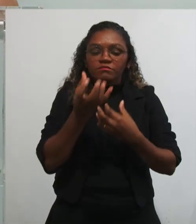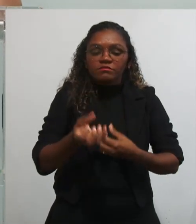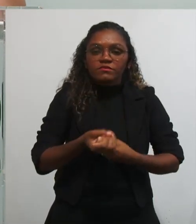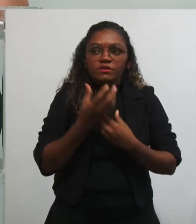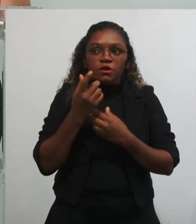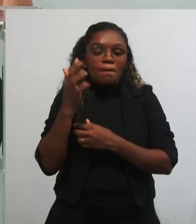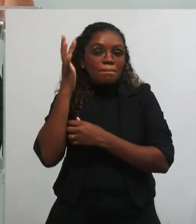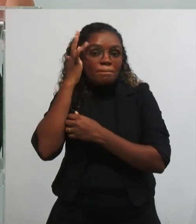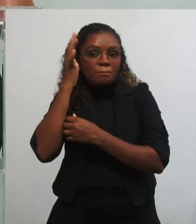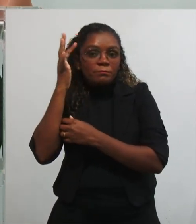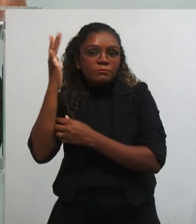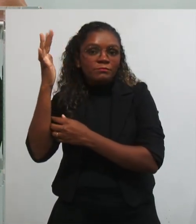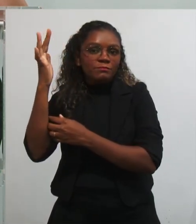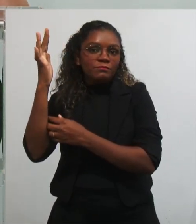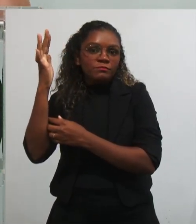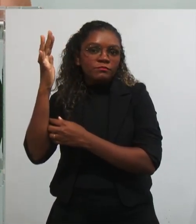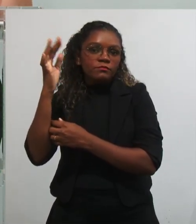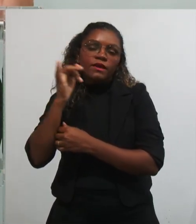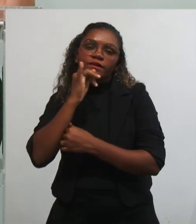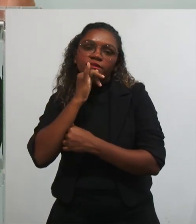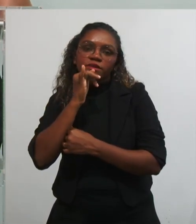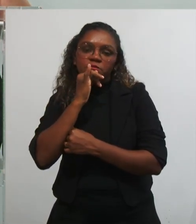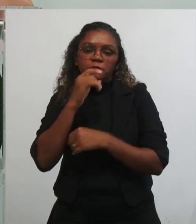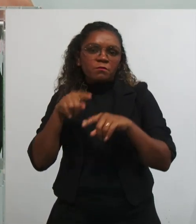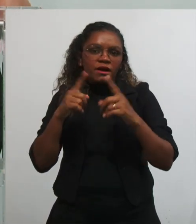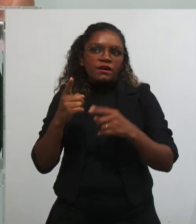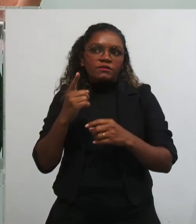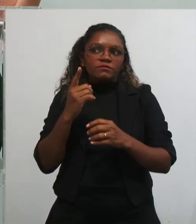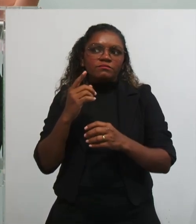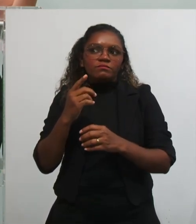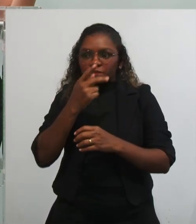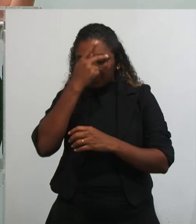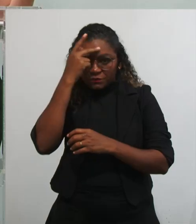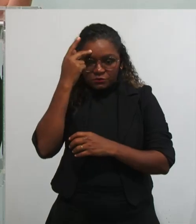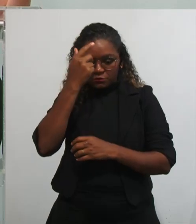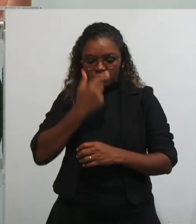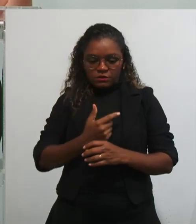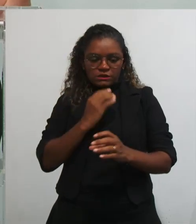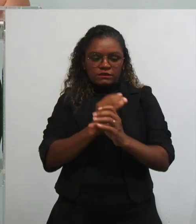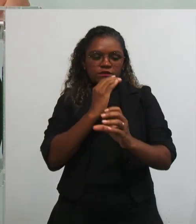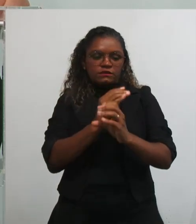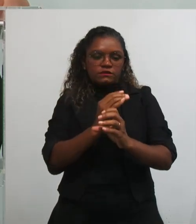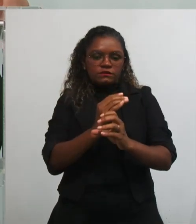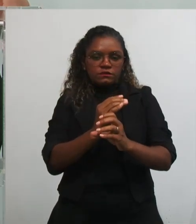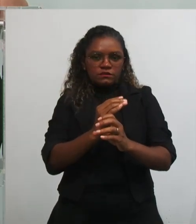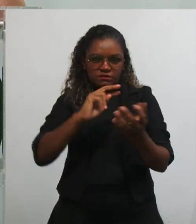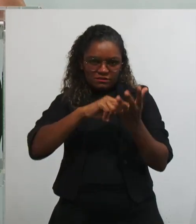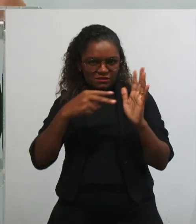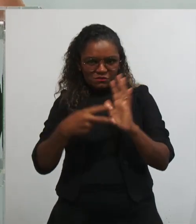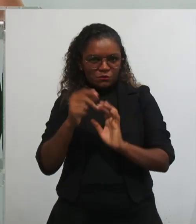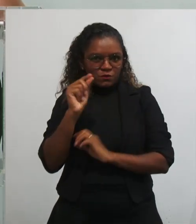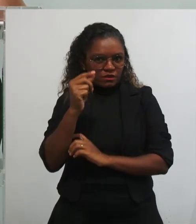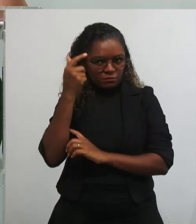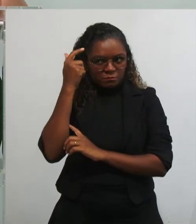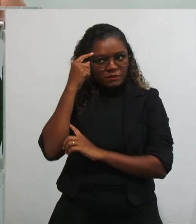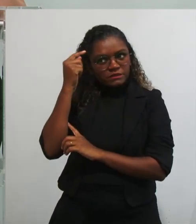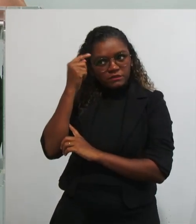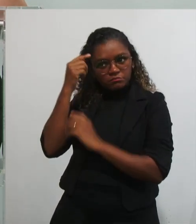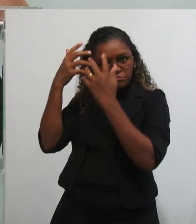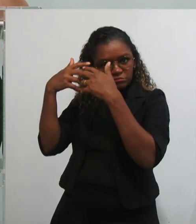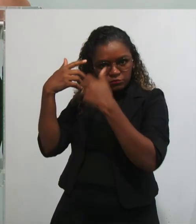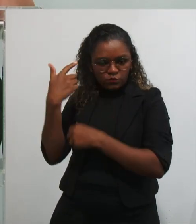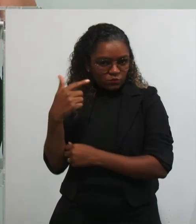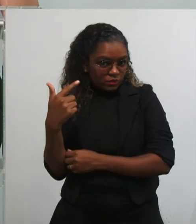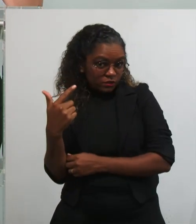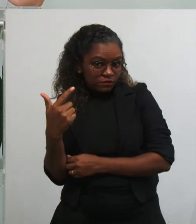não consegue se comunicar, então você não pensa, né? Então, e aí a língua é vista